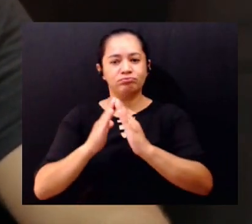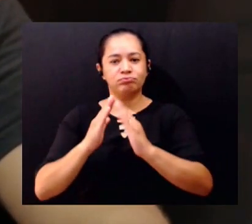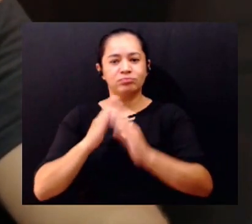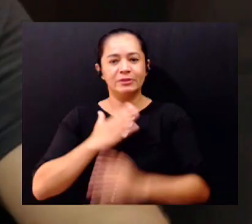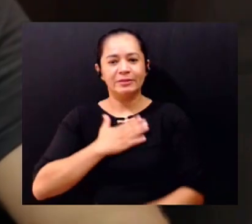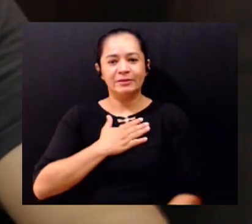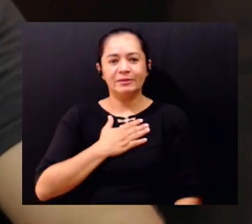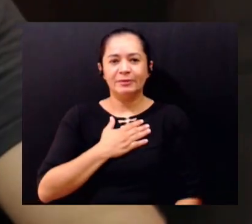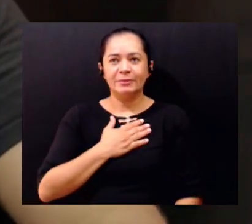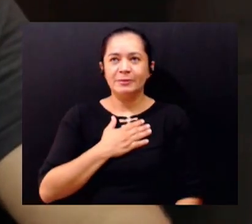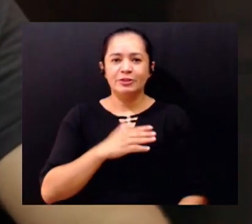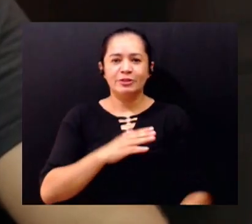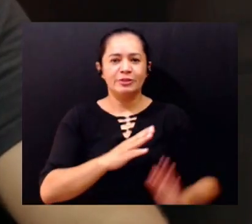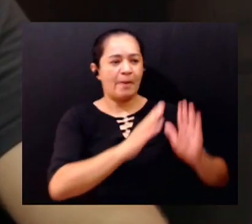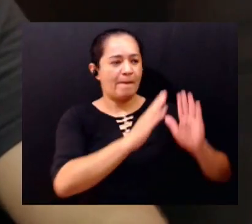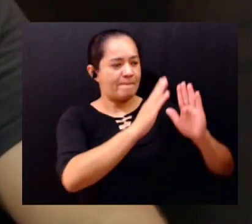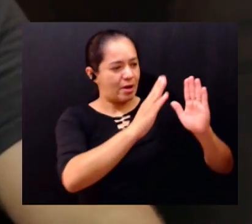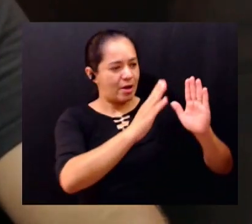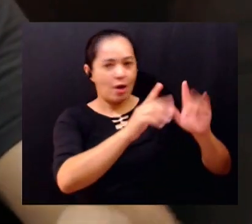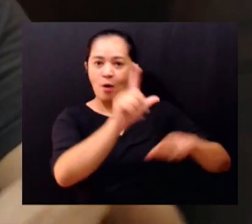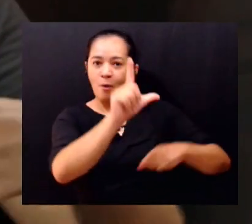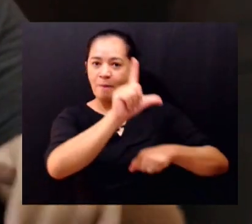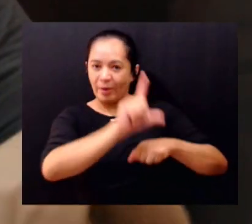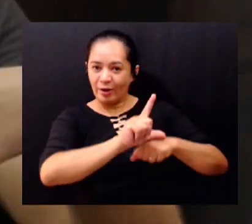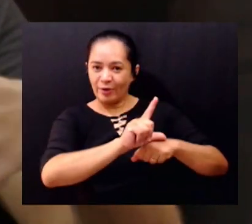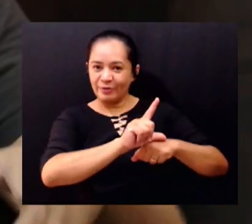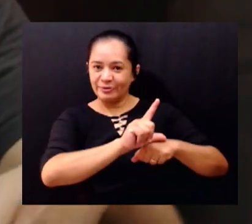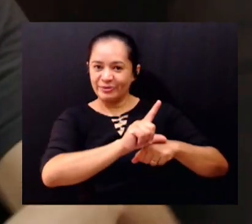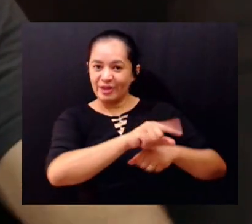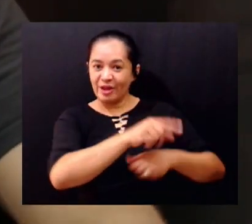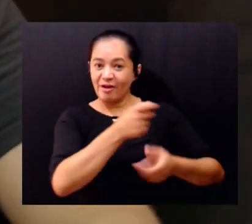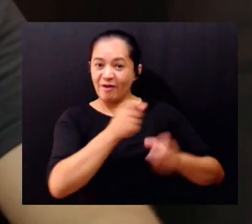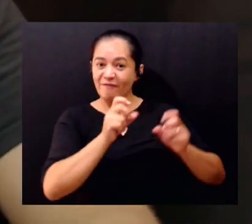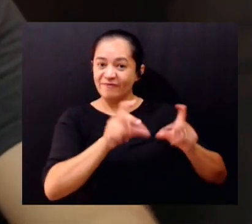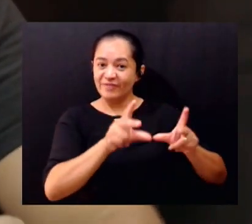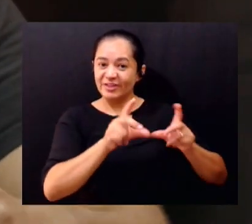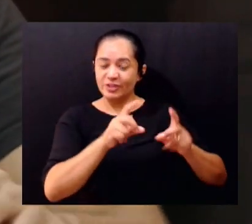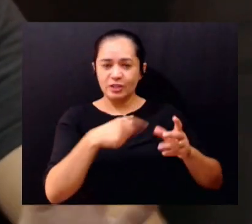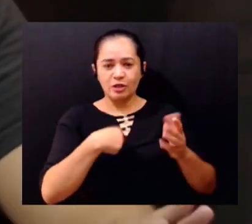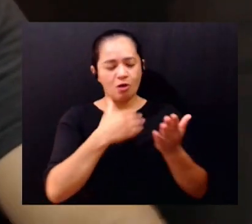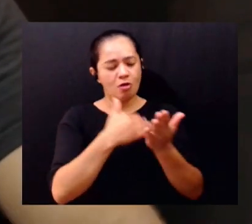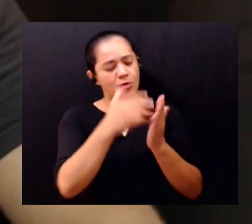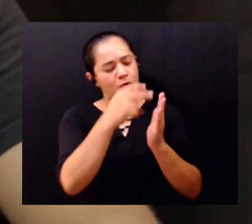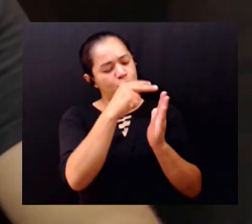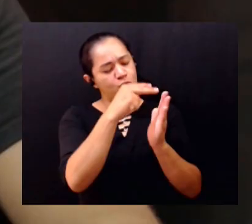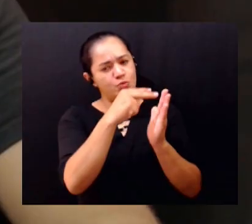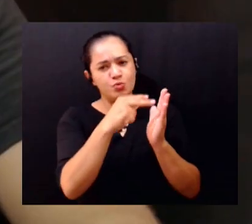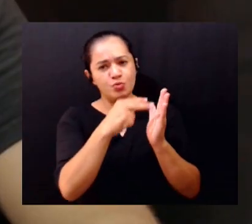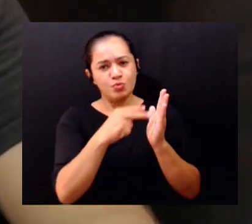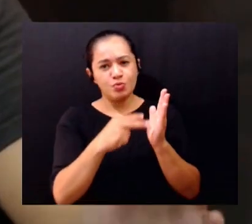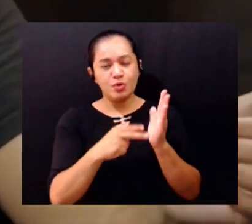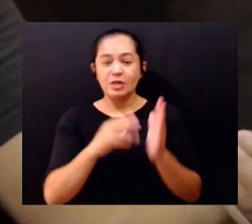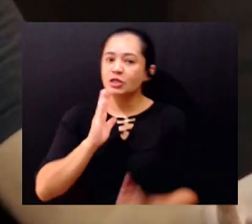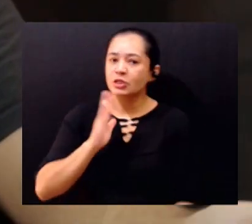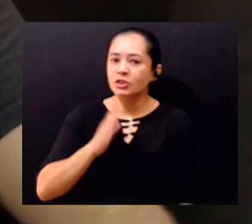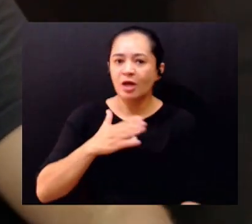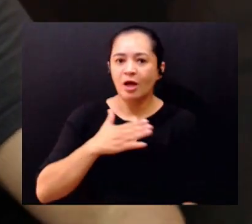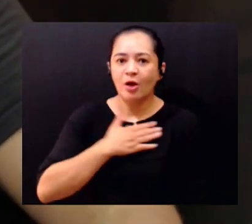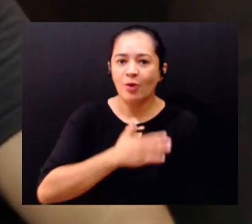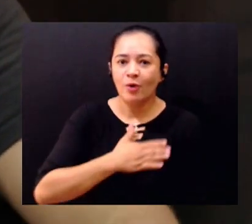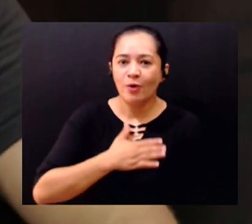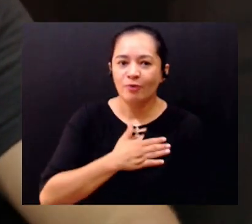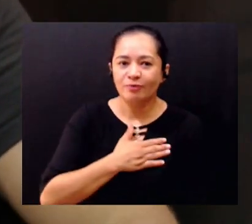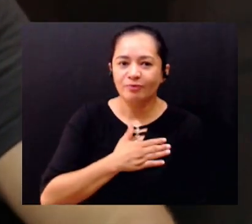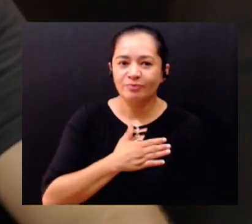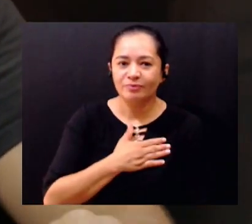banquinha de jornal que vendia lá. E aí eu comecei a ler quadrinhos, já gostei ali de cara, e eu nem sabia que era um